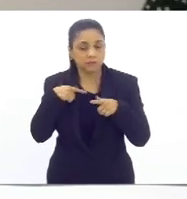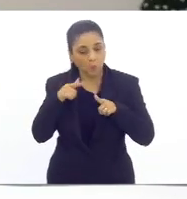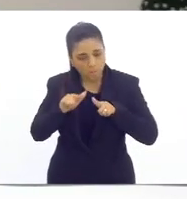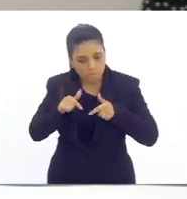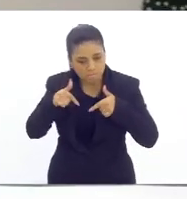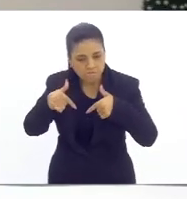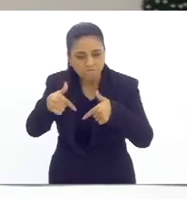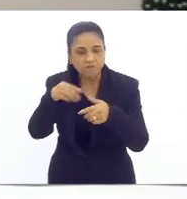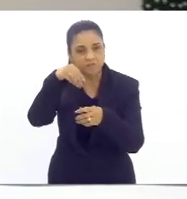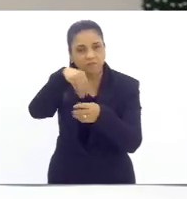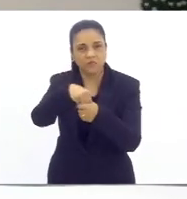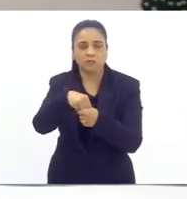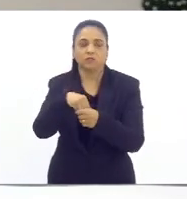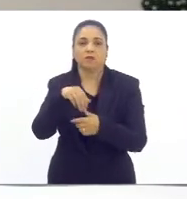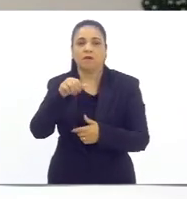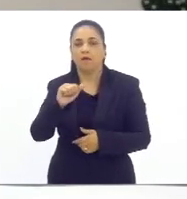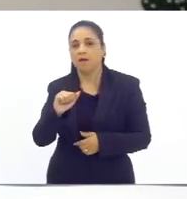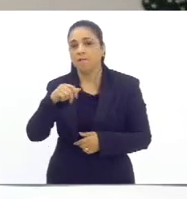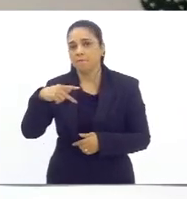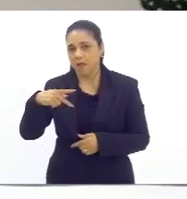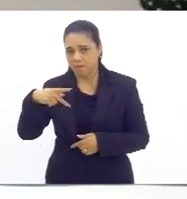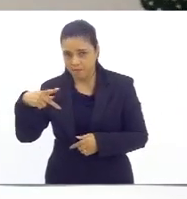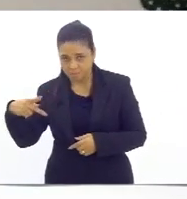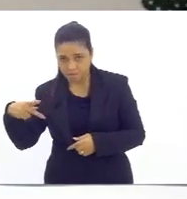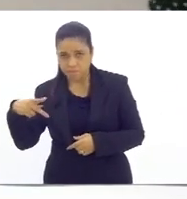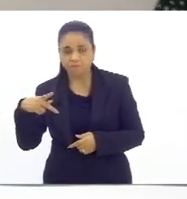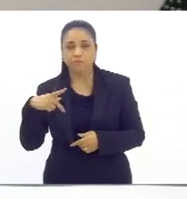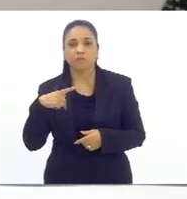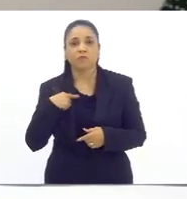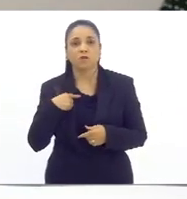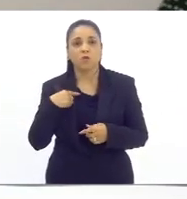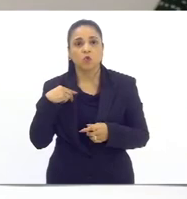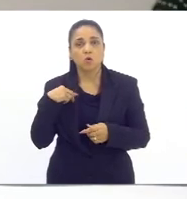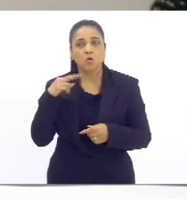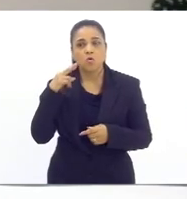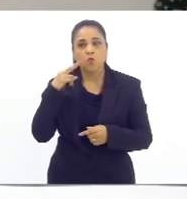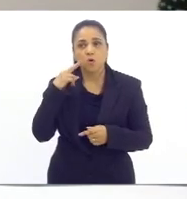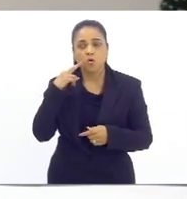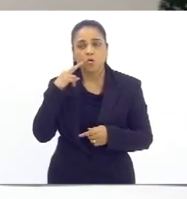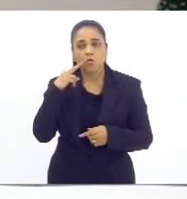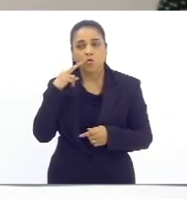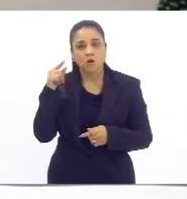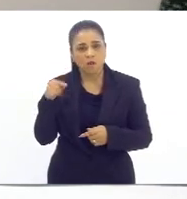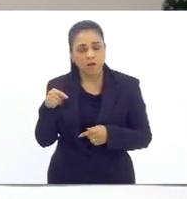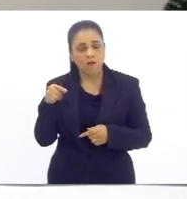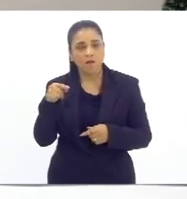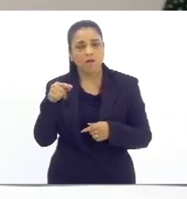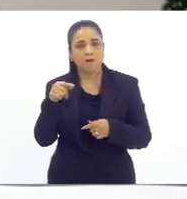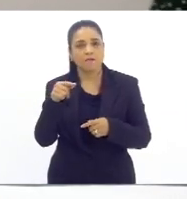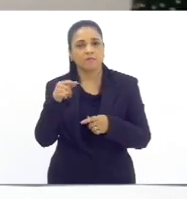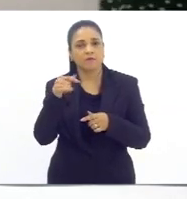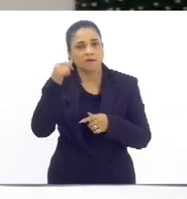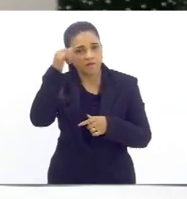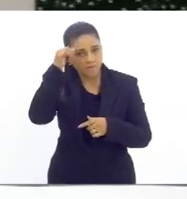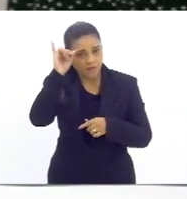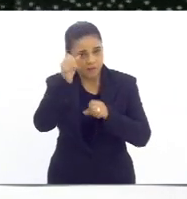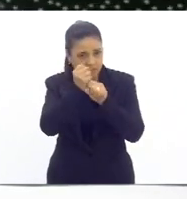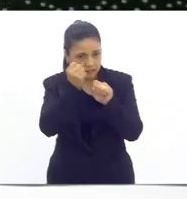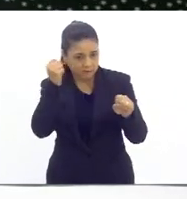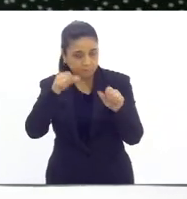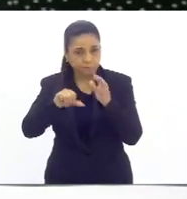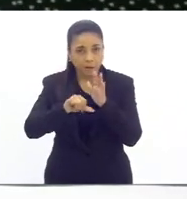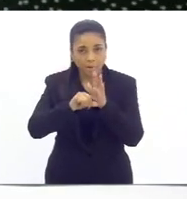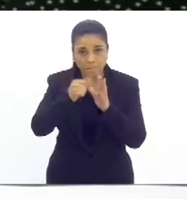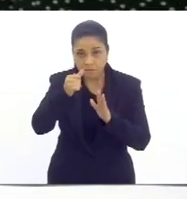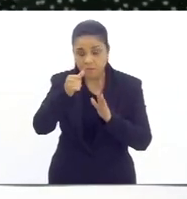na Pepe o os olhos que são feitos né lá na fazenda que foi a primeira Fazenda